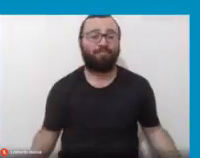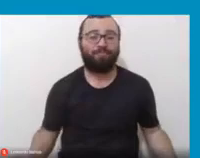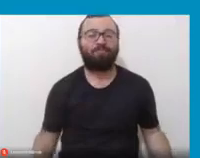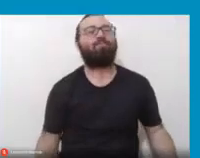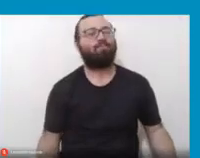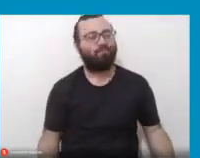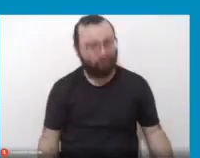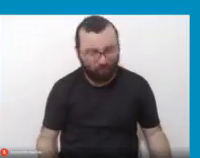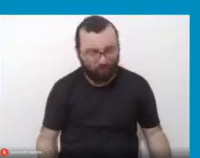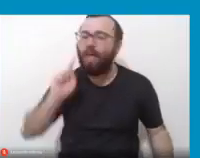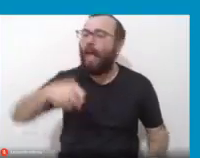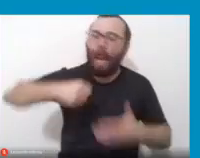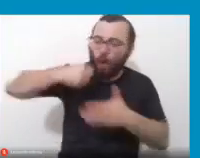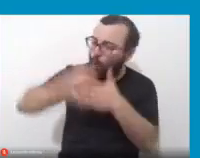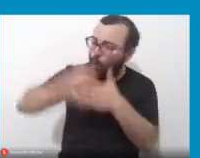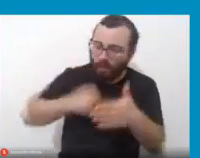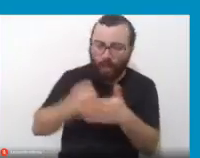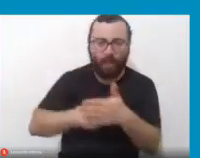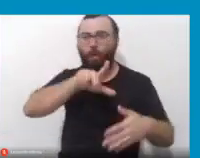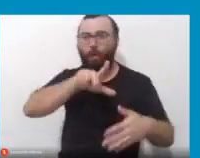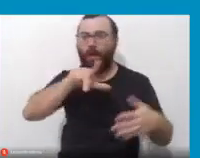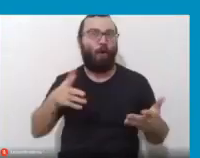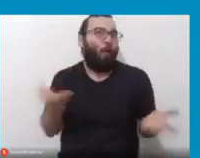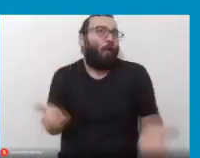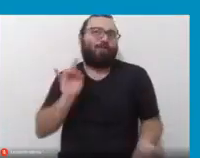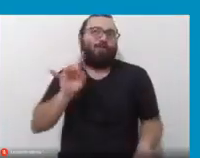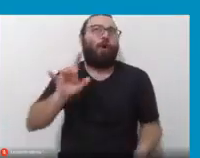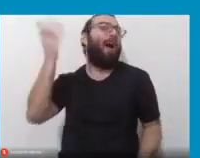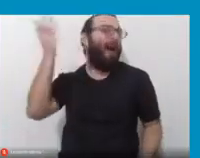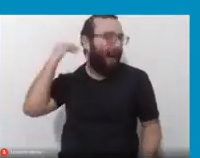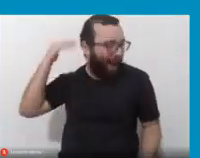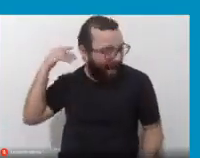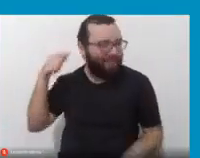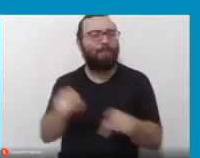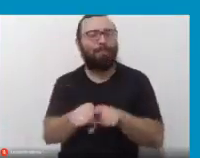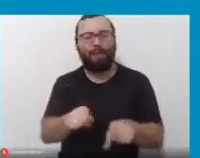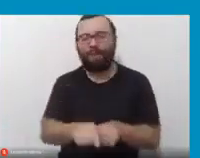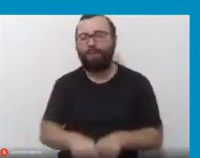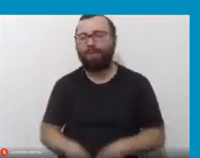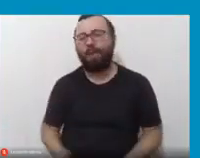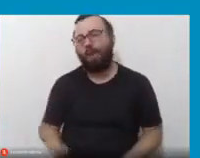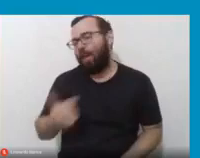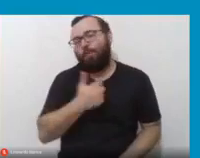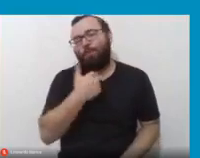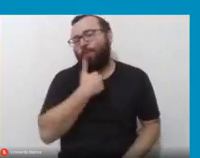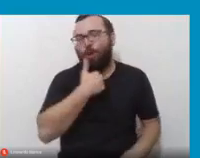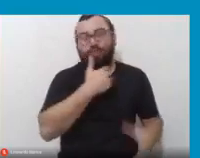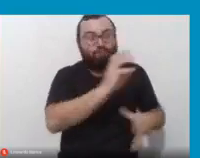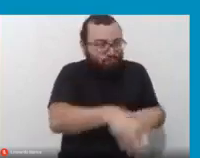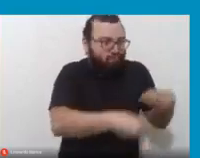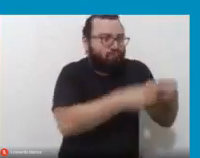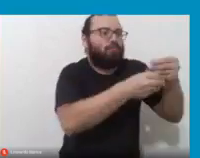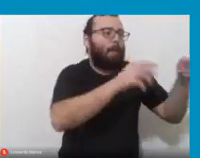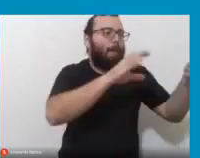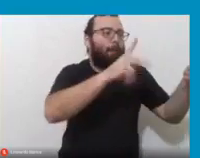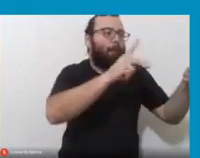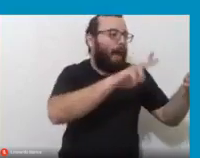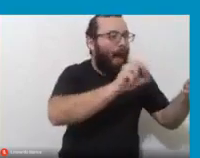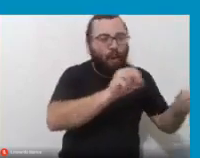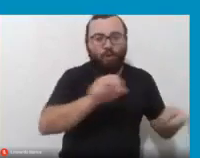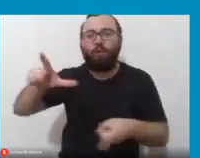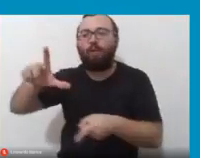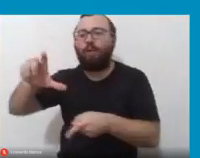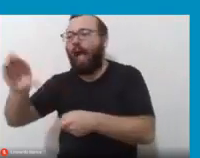muito grande, que não é de hoje. Eu acho que eu não tenho nada a acrescentar ao que Paulo já pontuou e que o Carlos já pontuou. Só